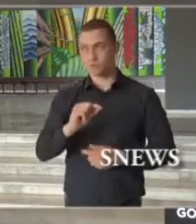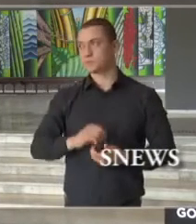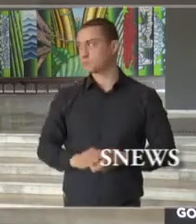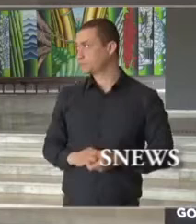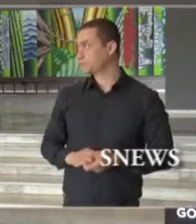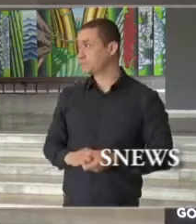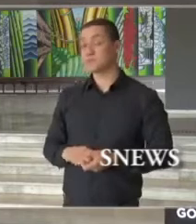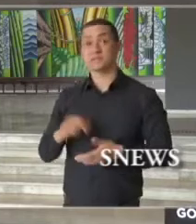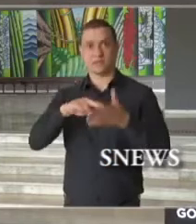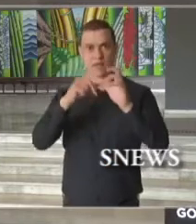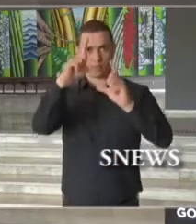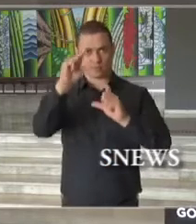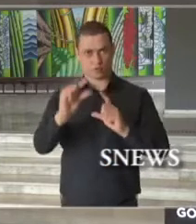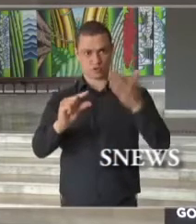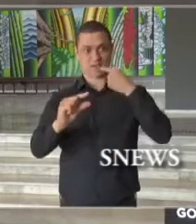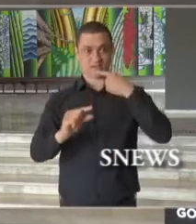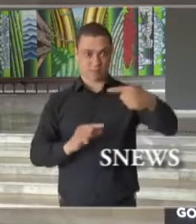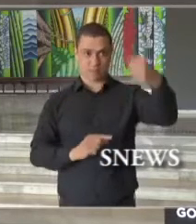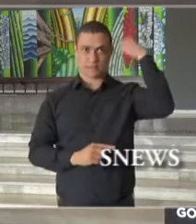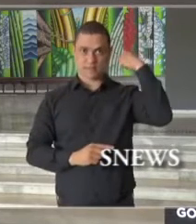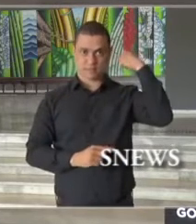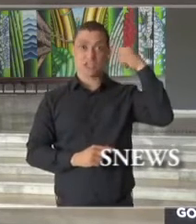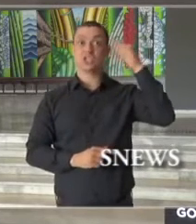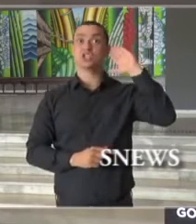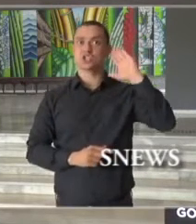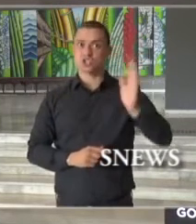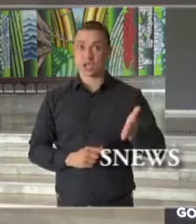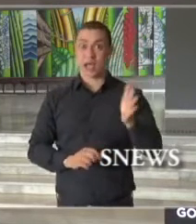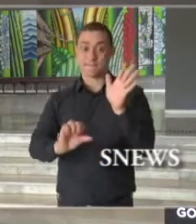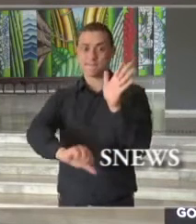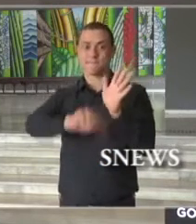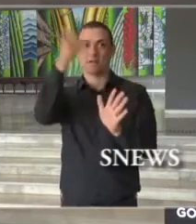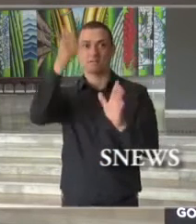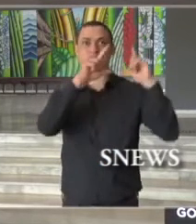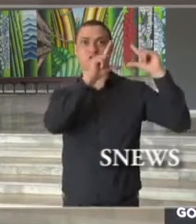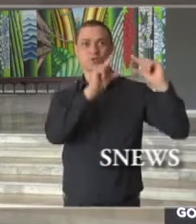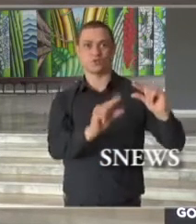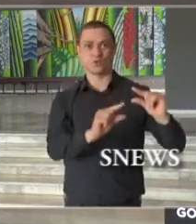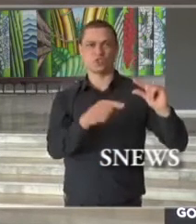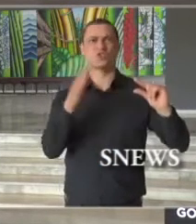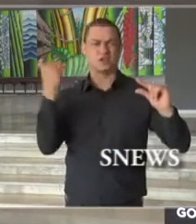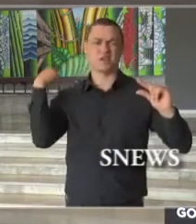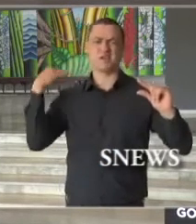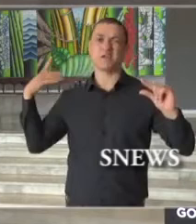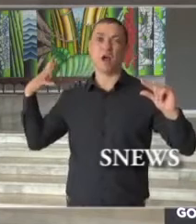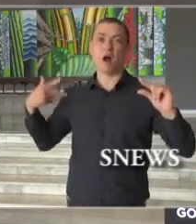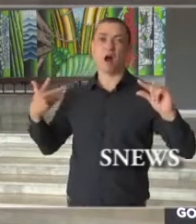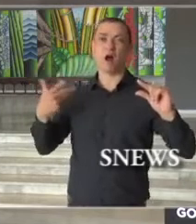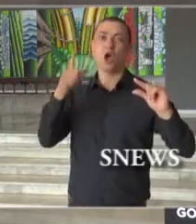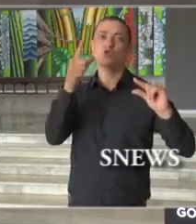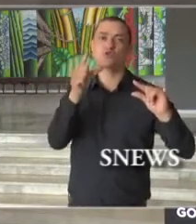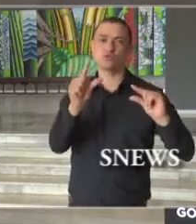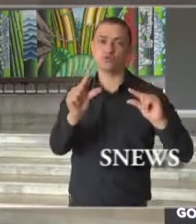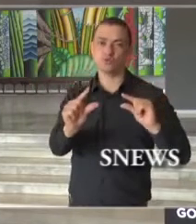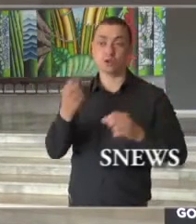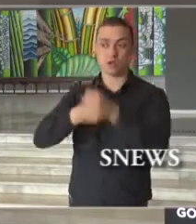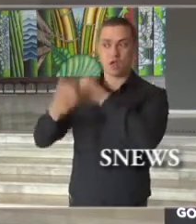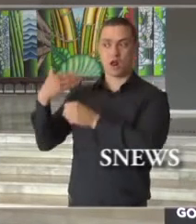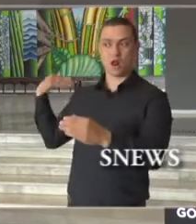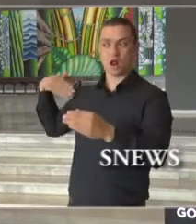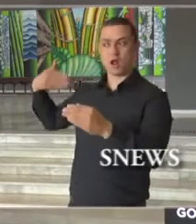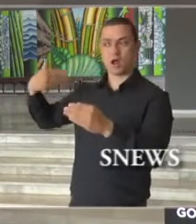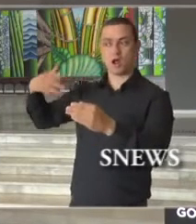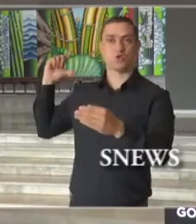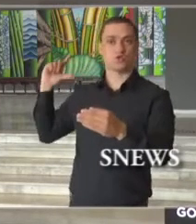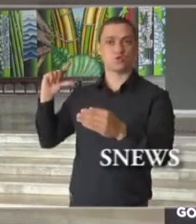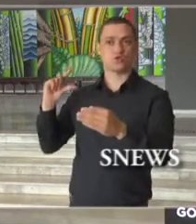uma queda que se apresentou na semana passada pela primeira vez já vi umas aceleração ao longo dos períodos anteriores